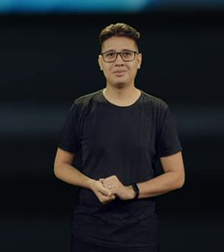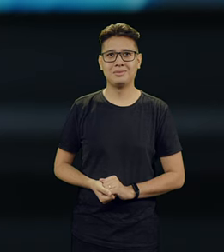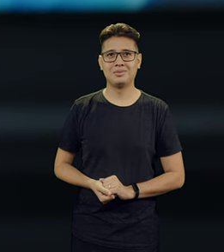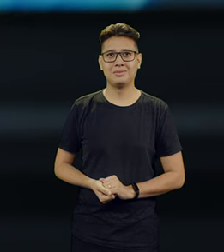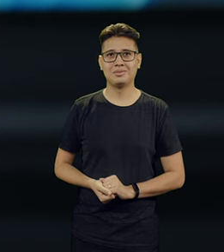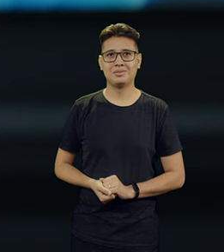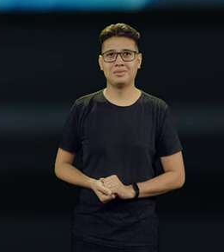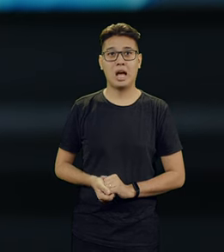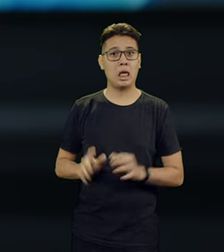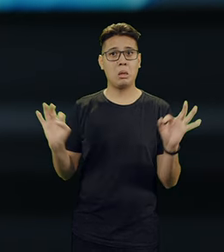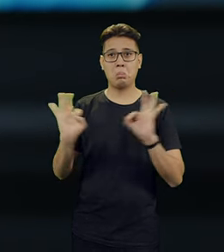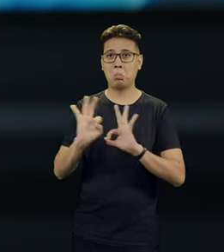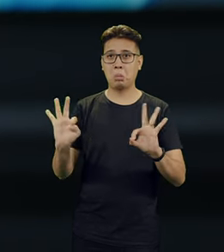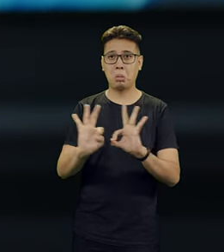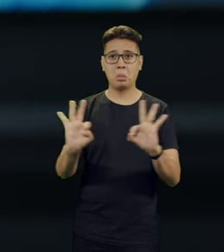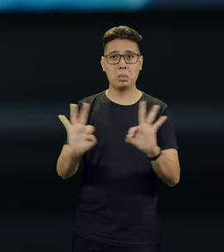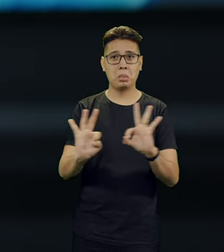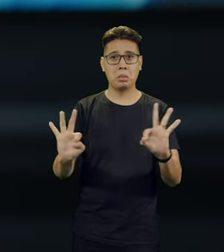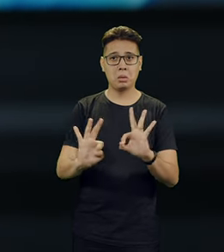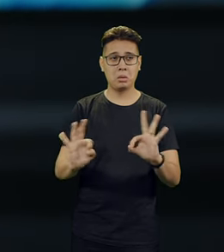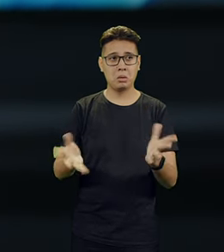Não tem nenhum.